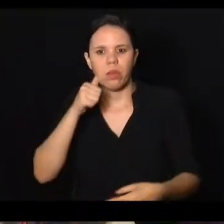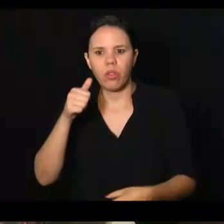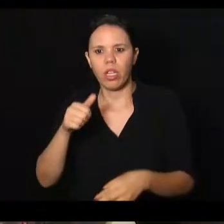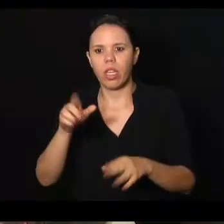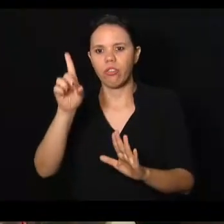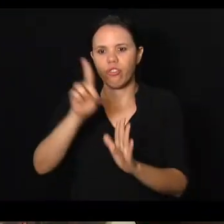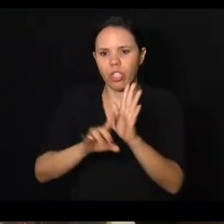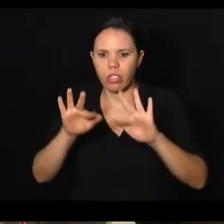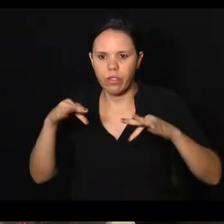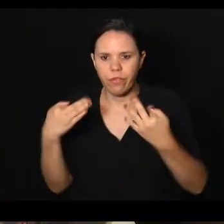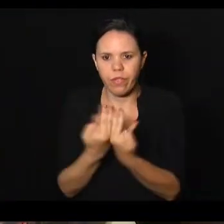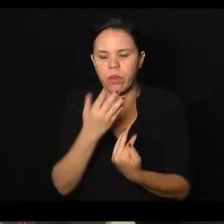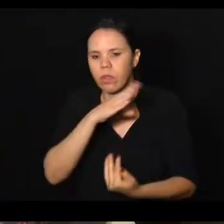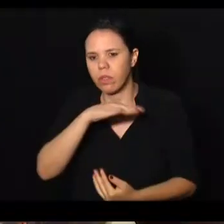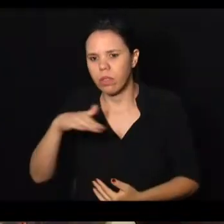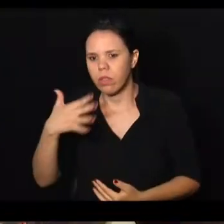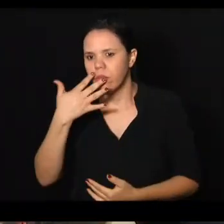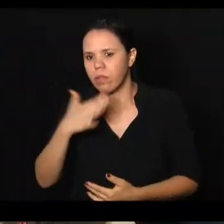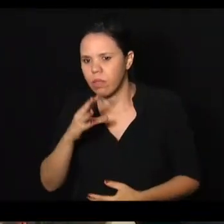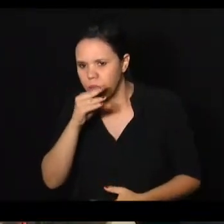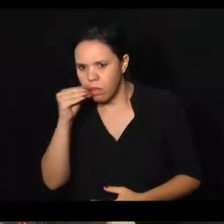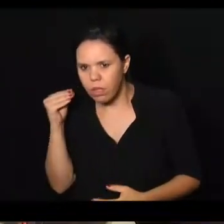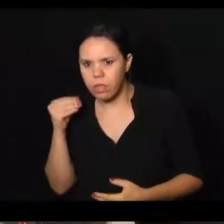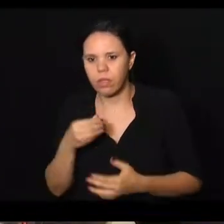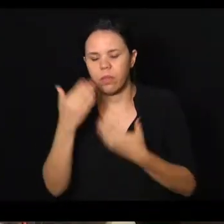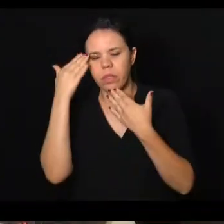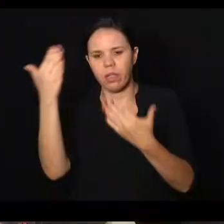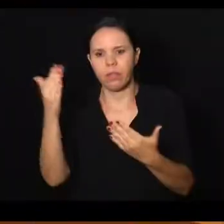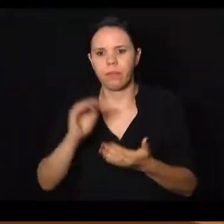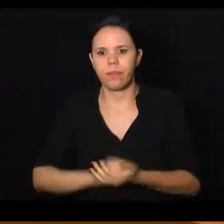a criança e com o adolescente. Muito obrigada.